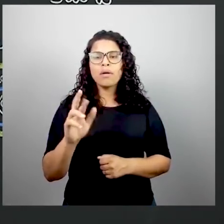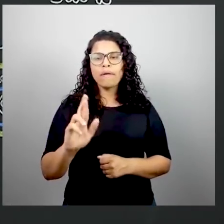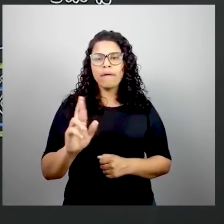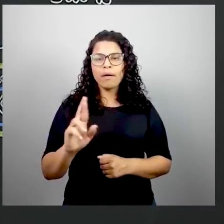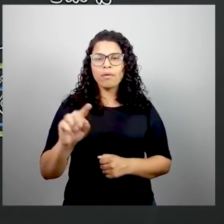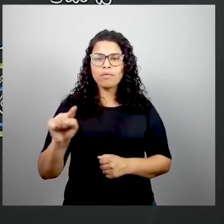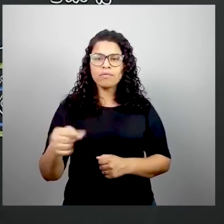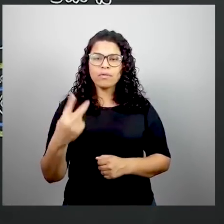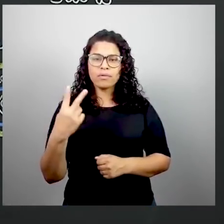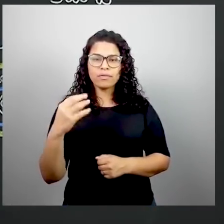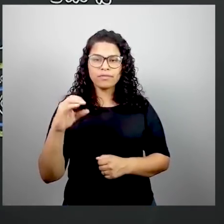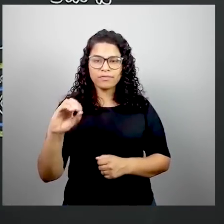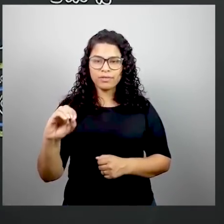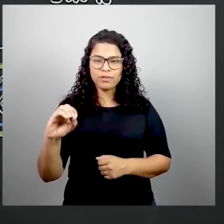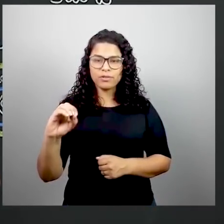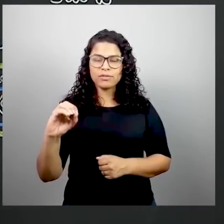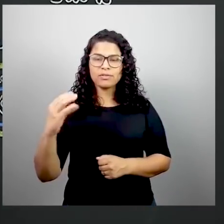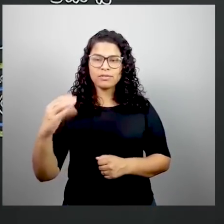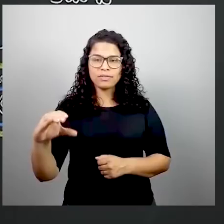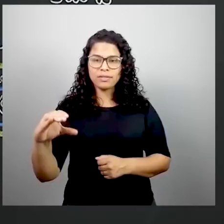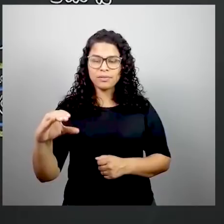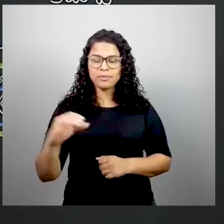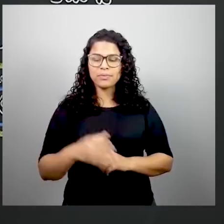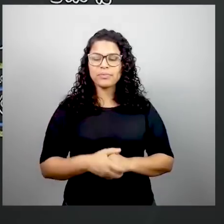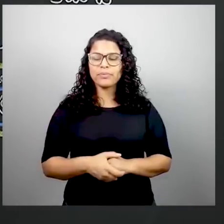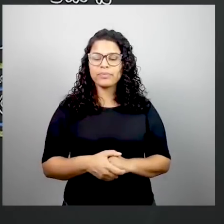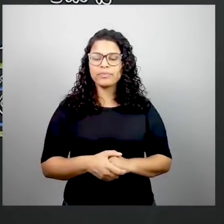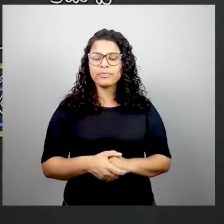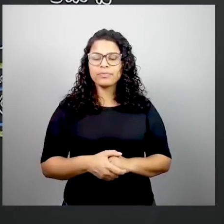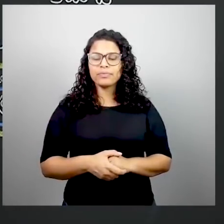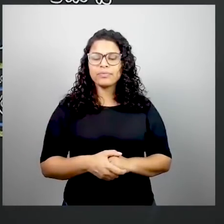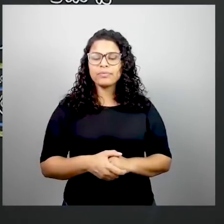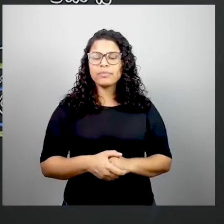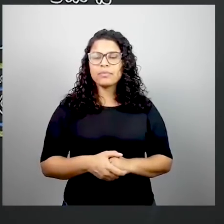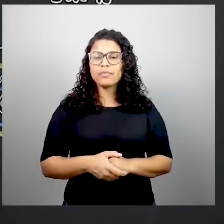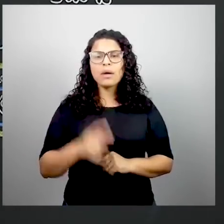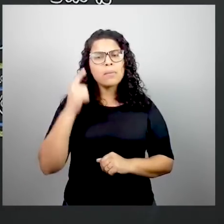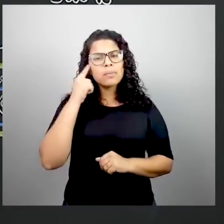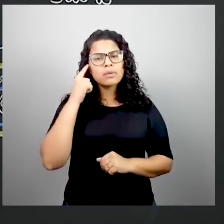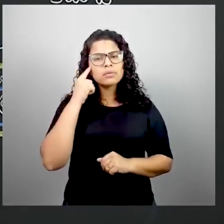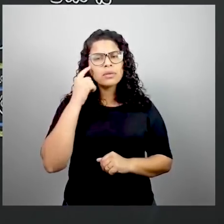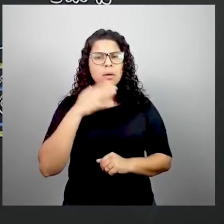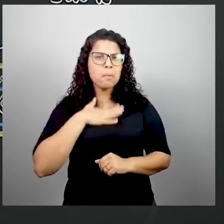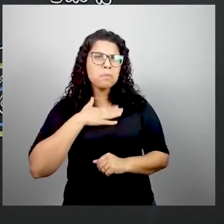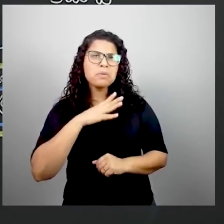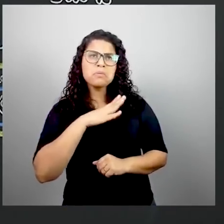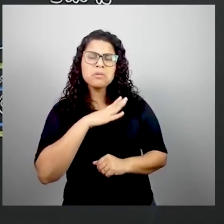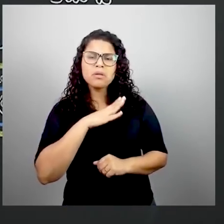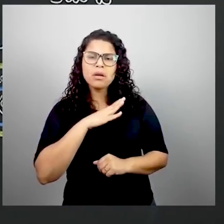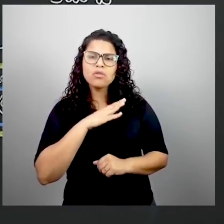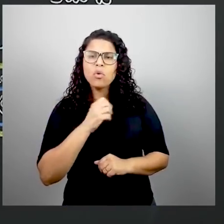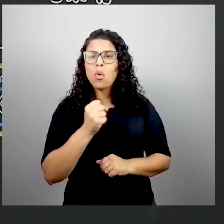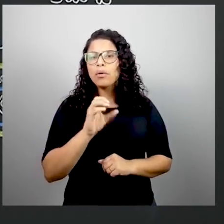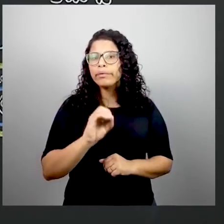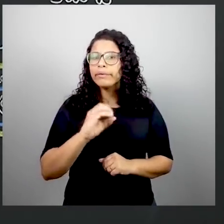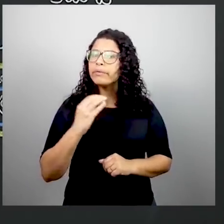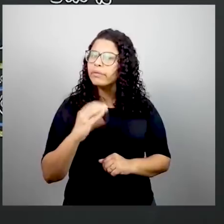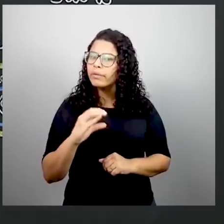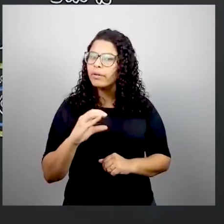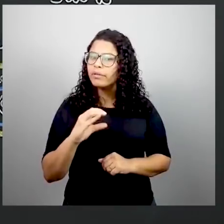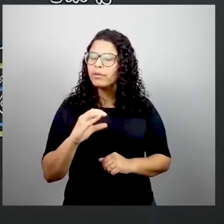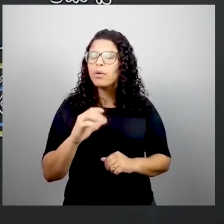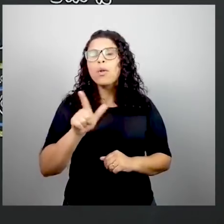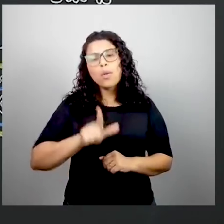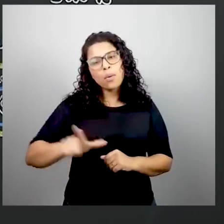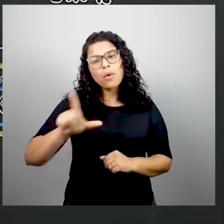ali dos valores mais cobrados, R$1,20. R$1,20. Aí você olha na sua cidade e fala, e aqui na minha cidade cobra 80